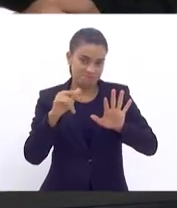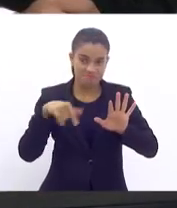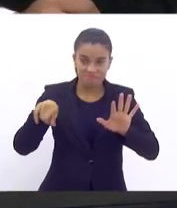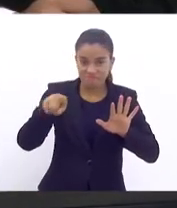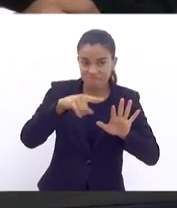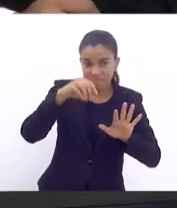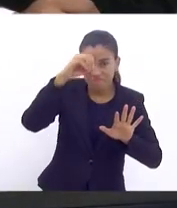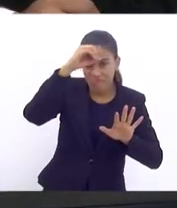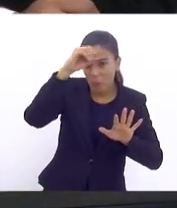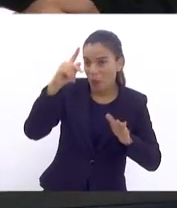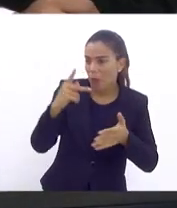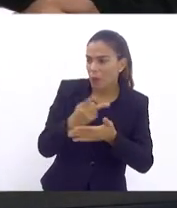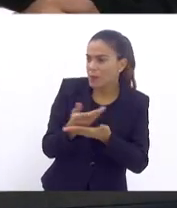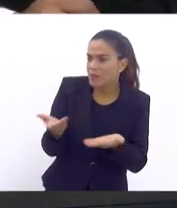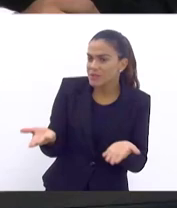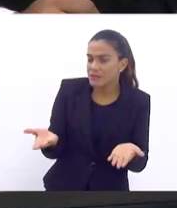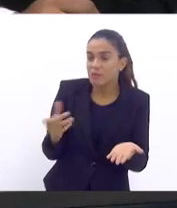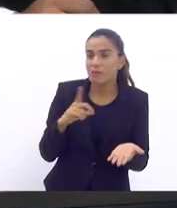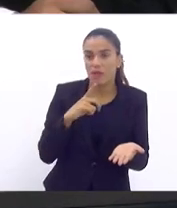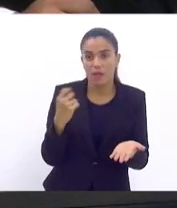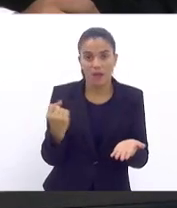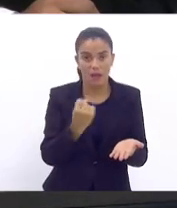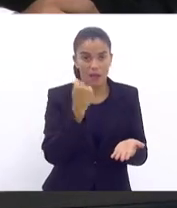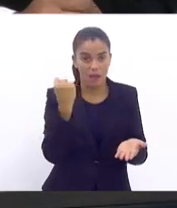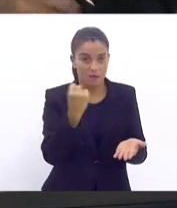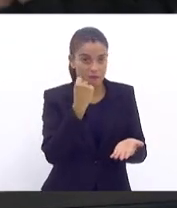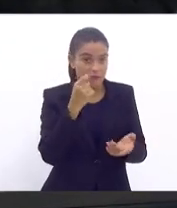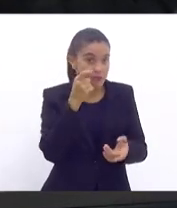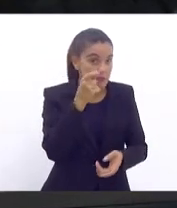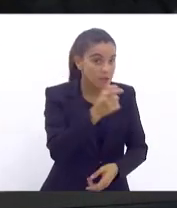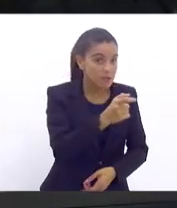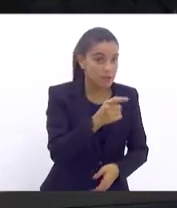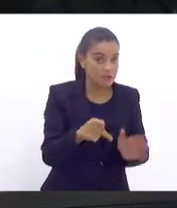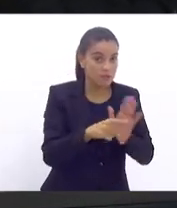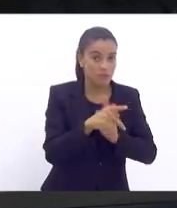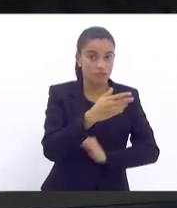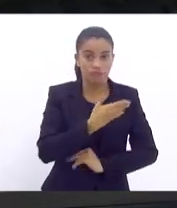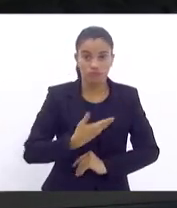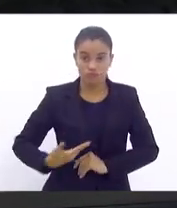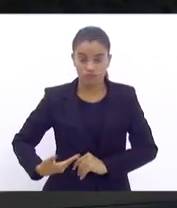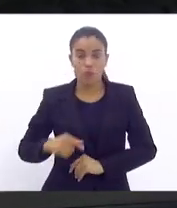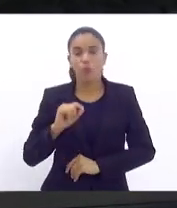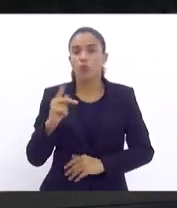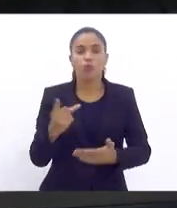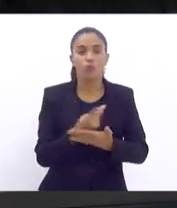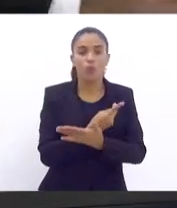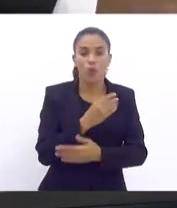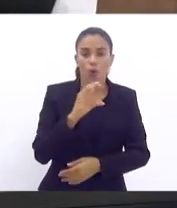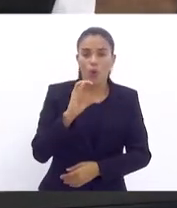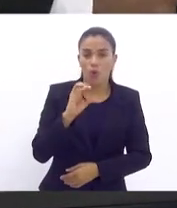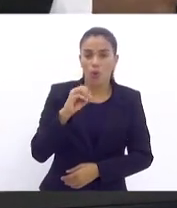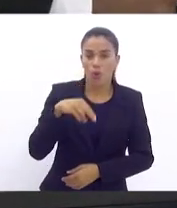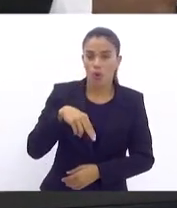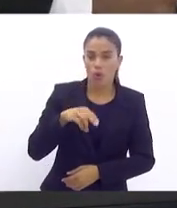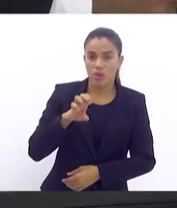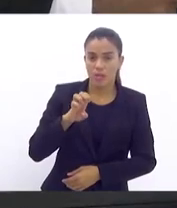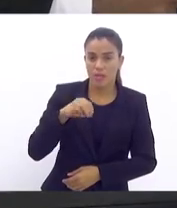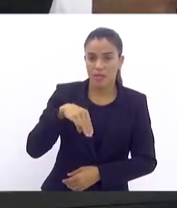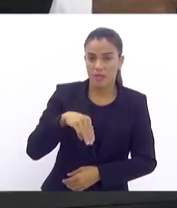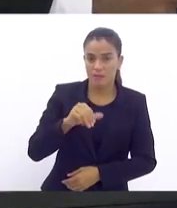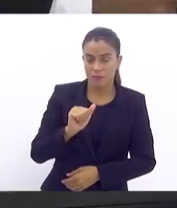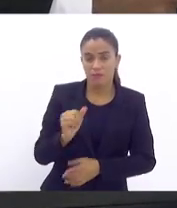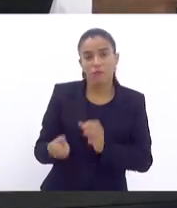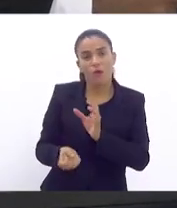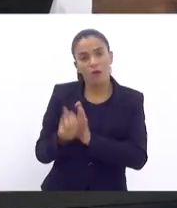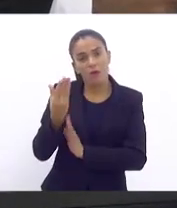saber o que é que tá acontecendo que é uma coisa muito grave de interesse do governo que acontece o conema lá atrás foi